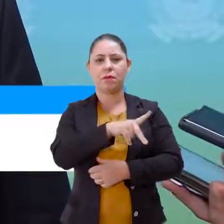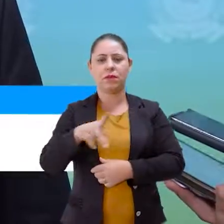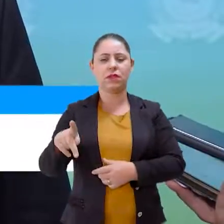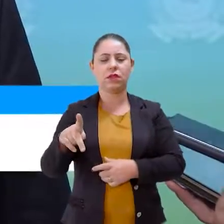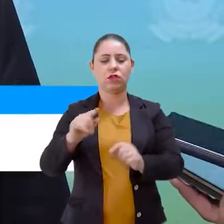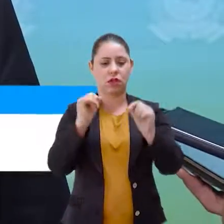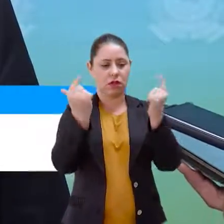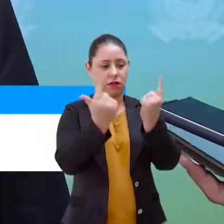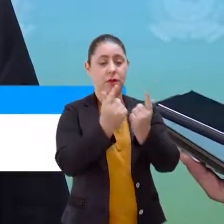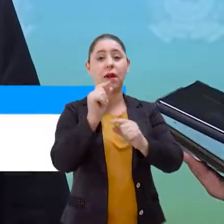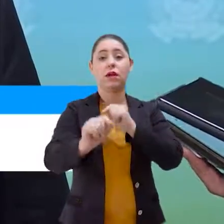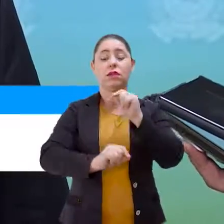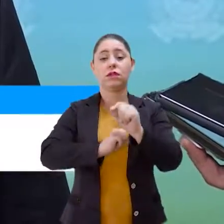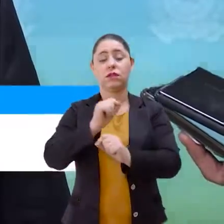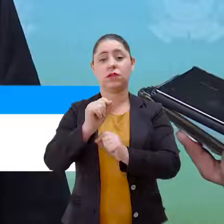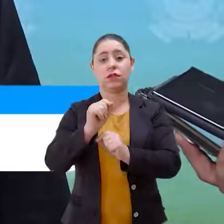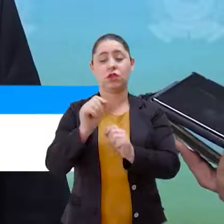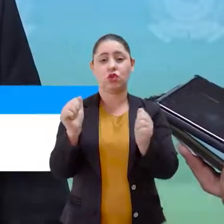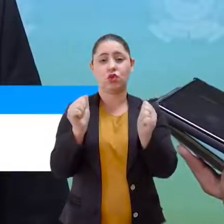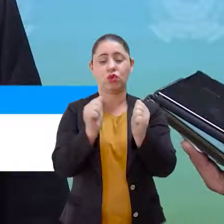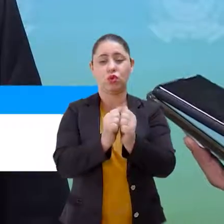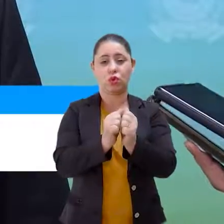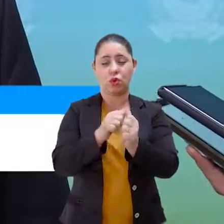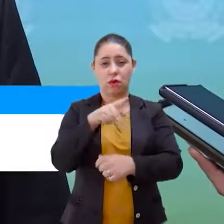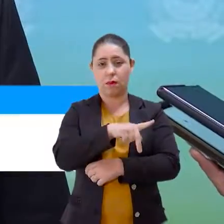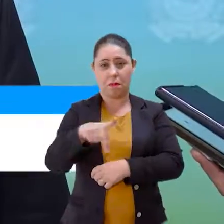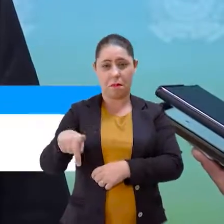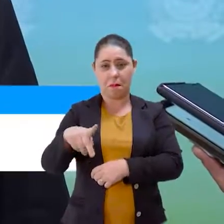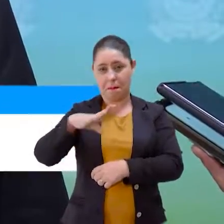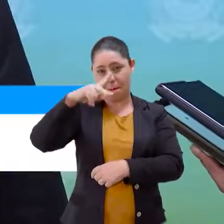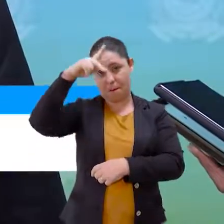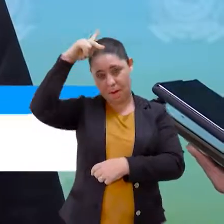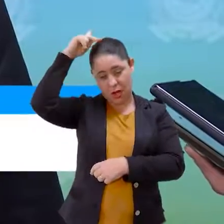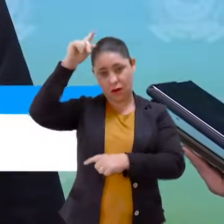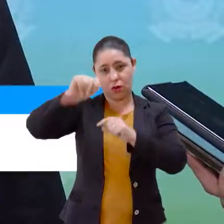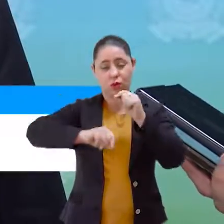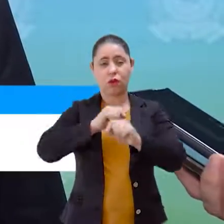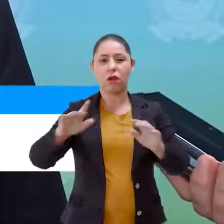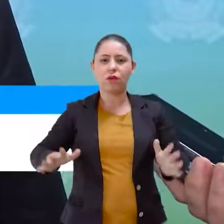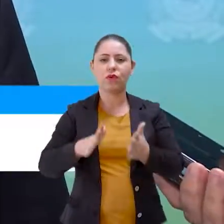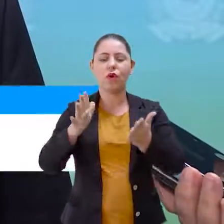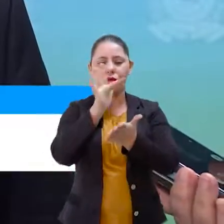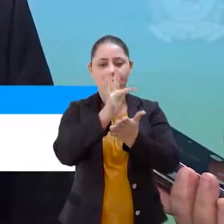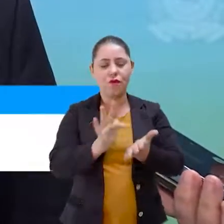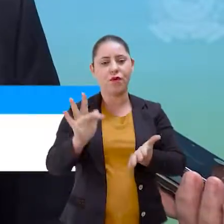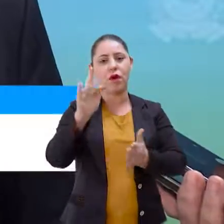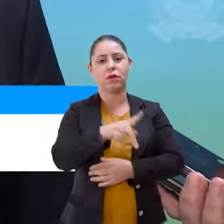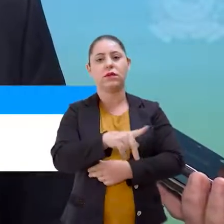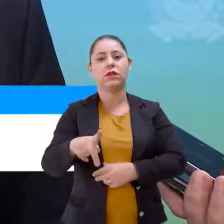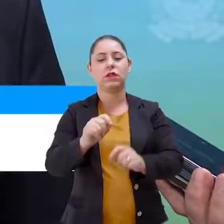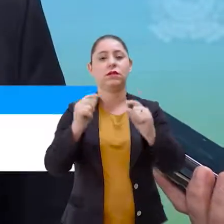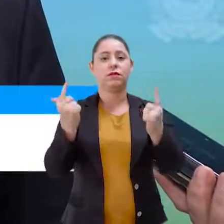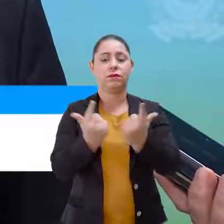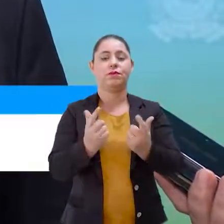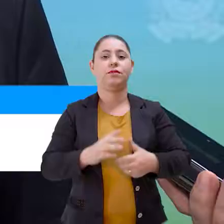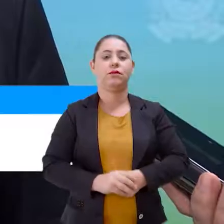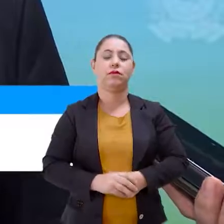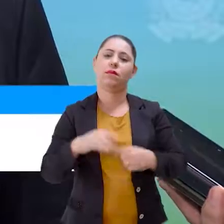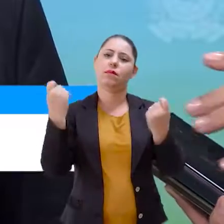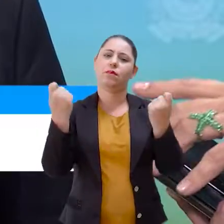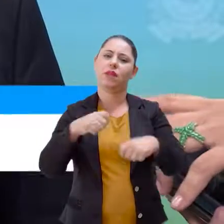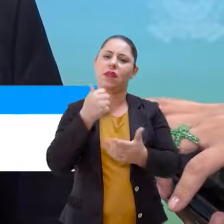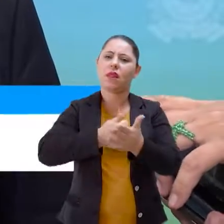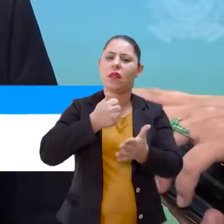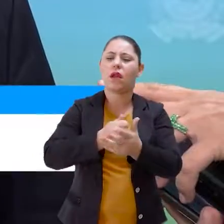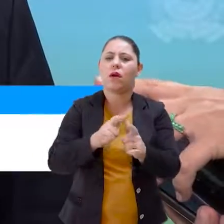importância. Nós temos os presidentes das assembleias que eu quero que, com a ajuda do Paulo, reativar o fórum dos presidentes de